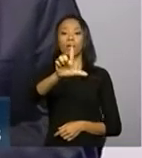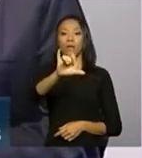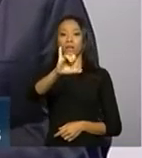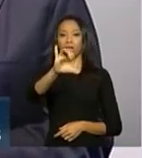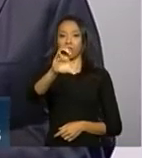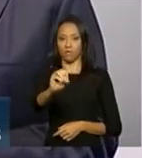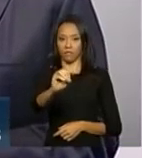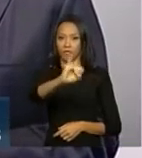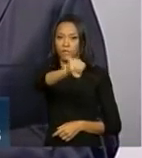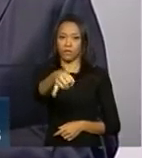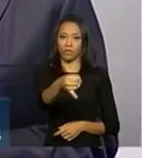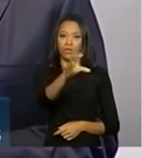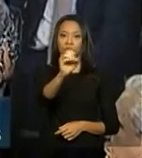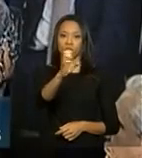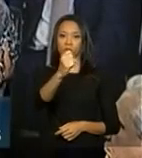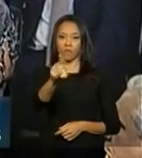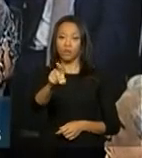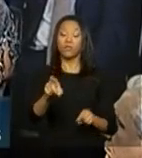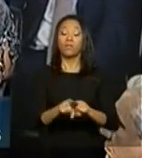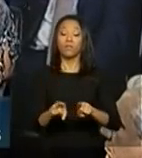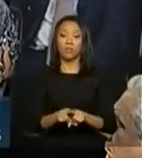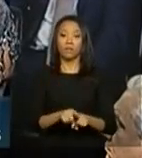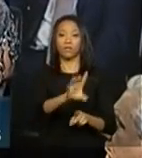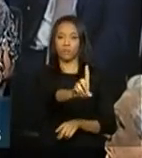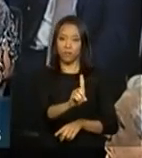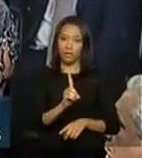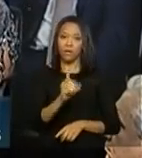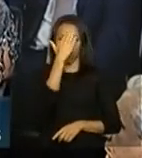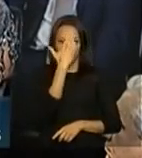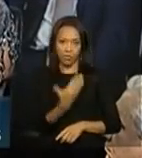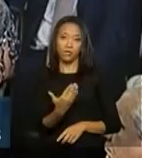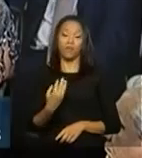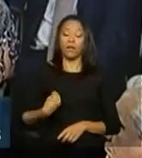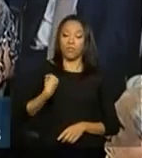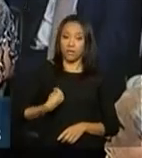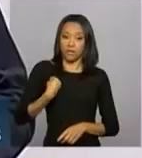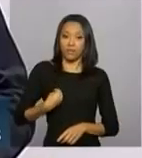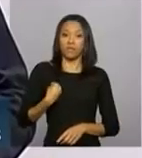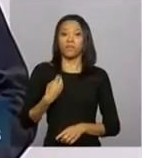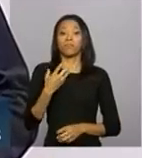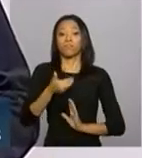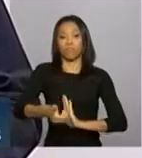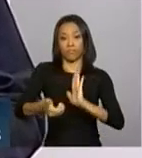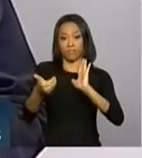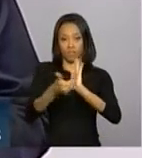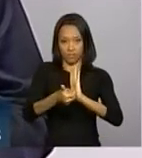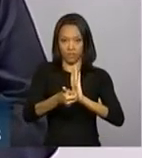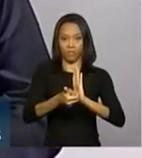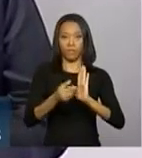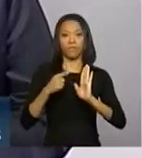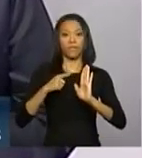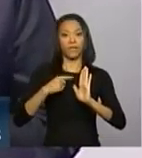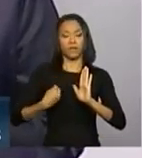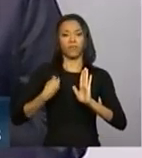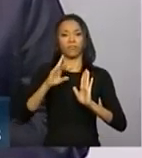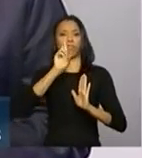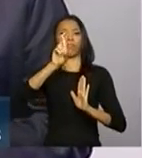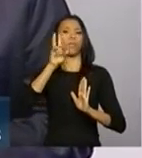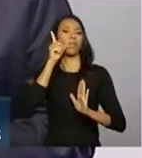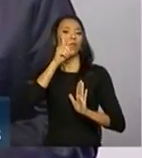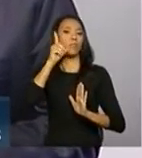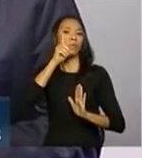José. Agradecer a presença da Câmara dos Deputados aqui representada pelo meu querido amigo